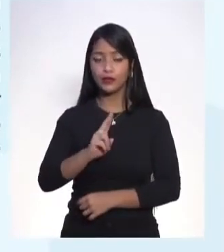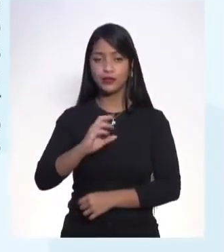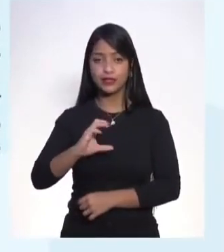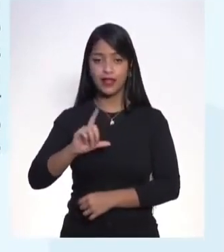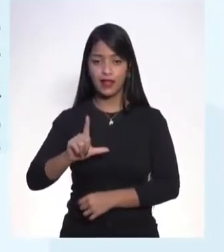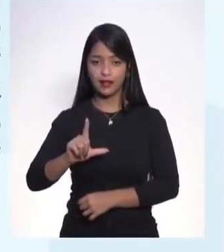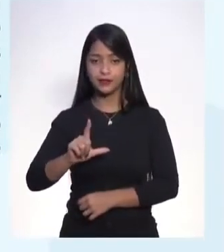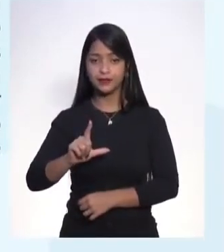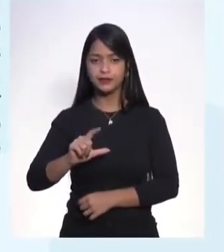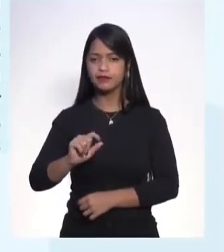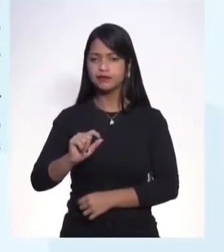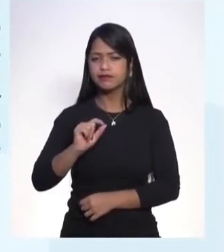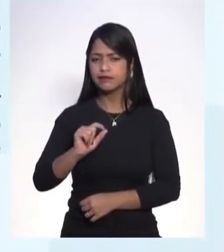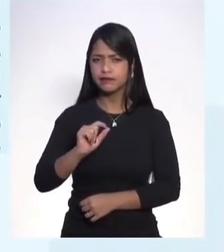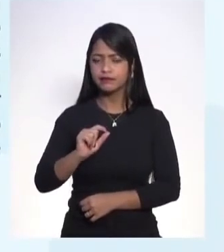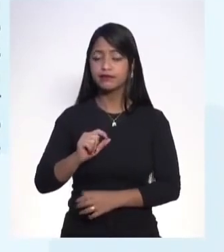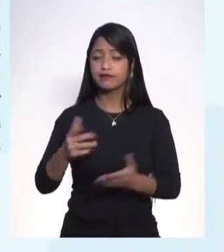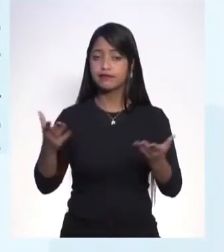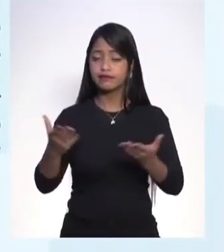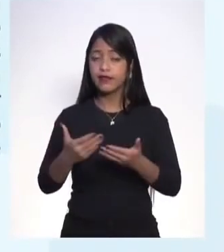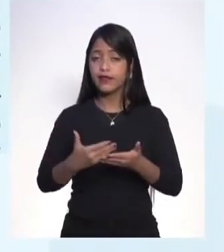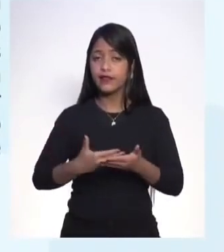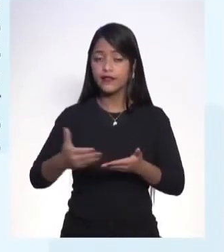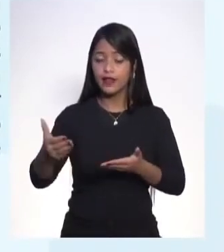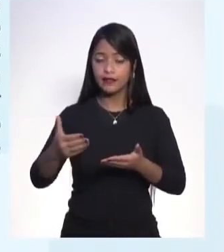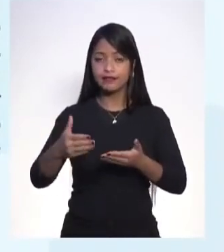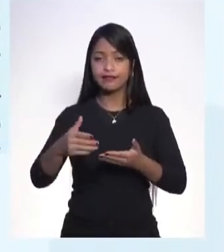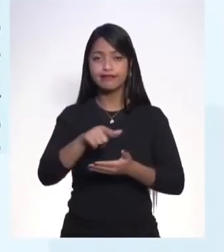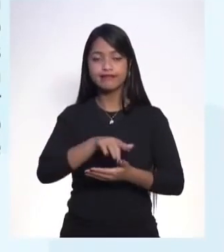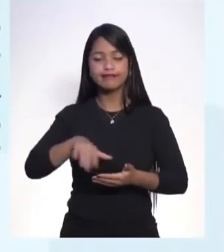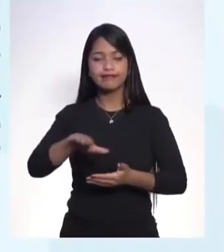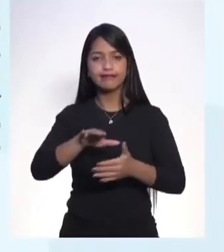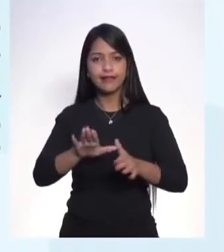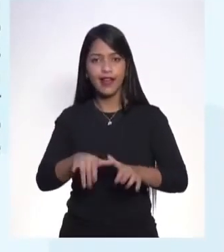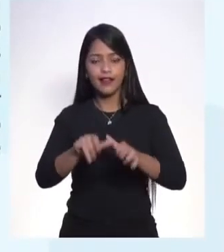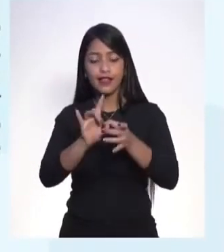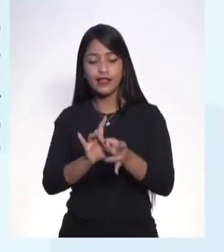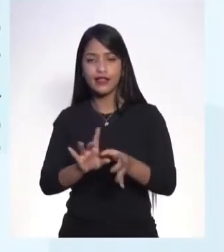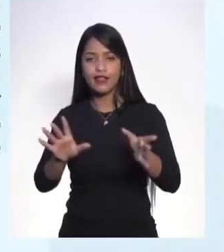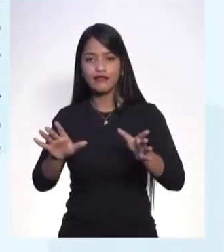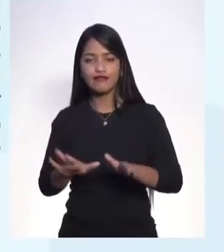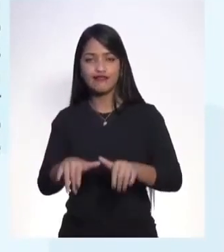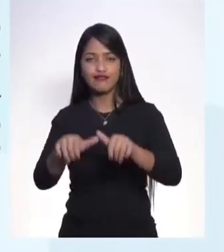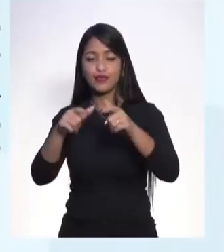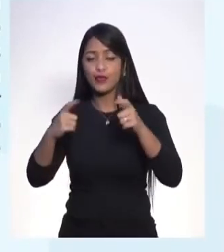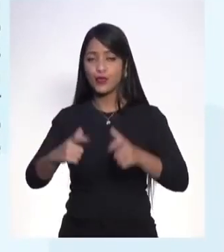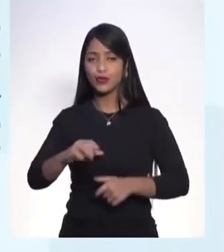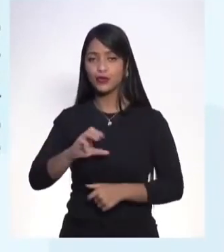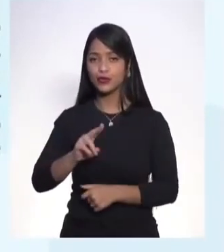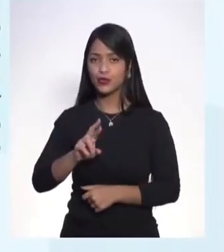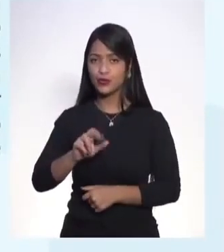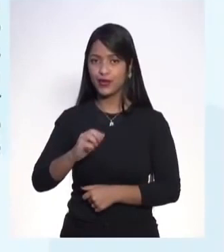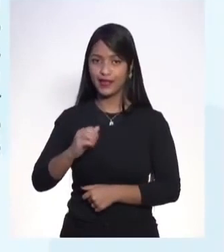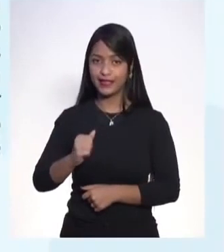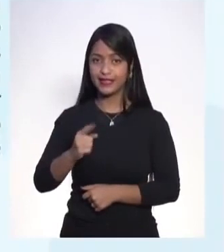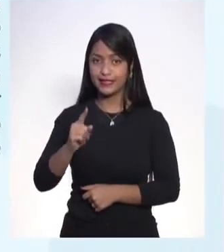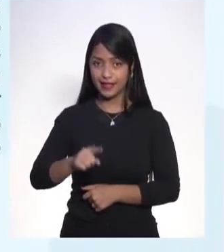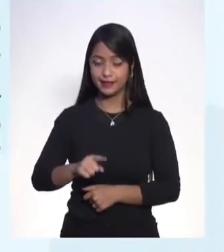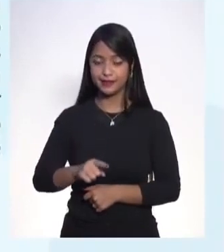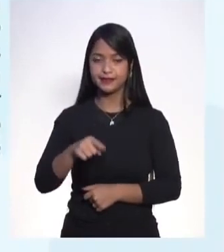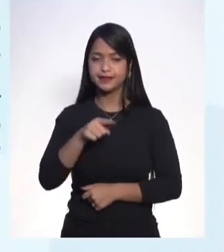UCS, onde ocorrerá a soltura das aves em Curaçá. As UCS são geridas